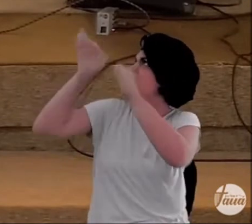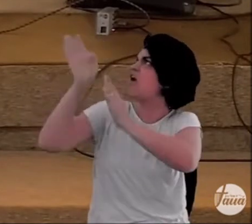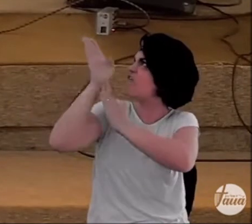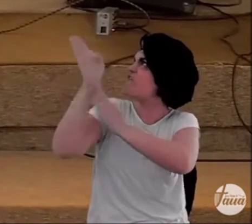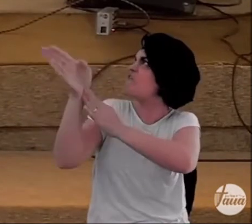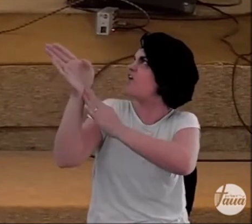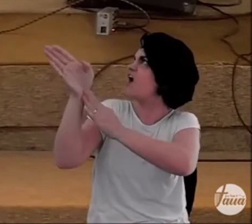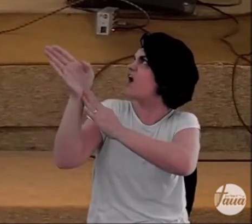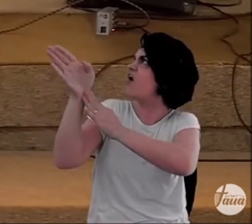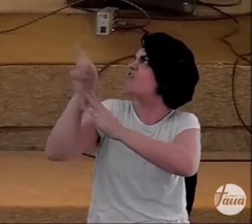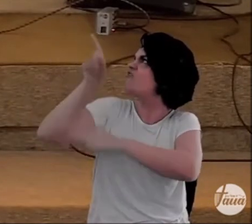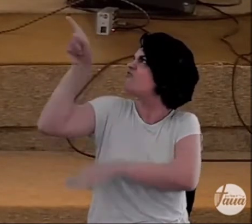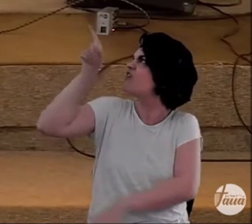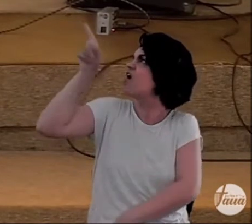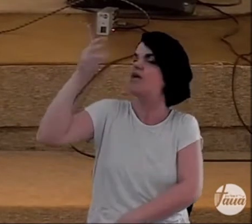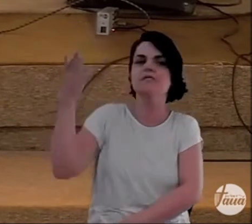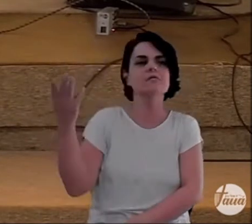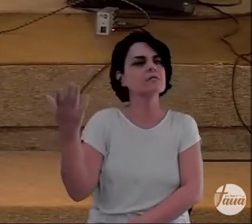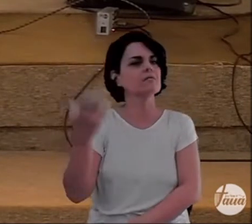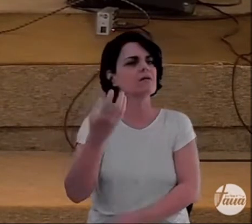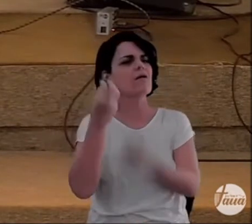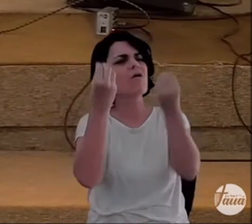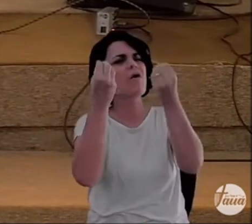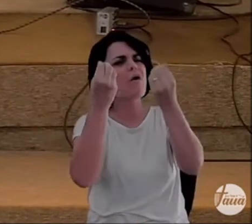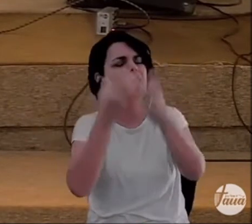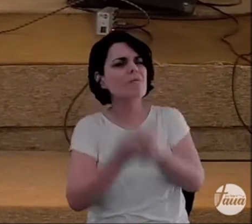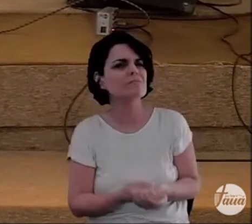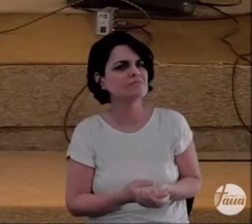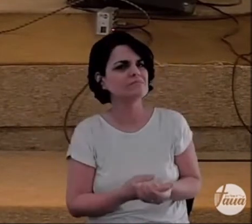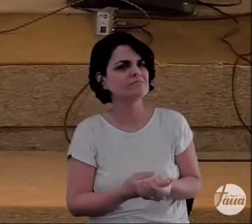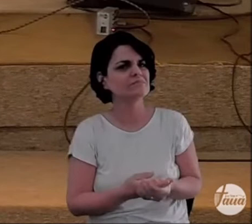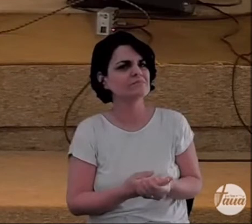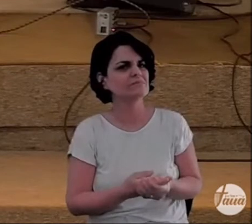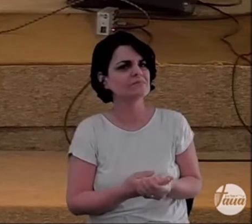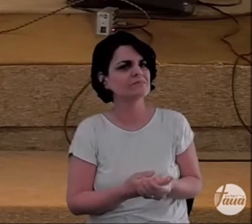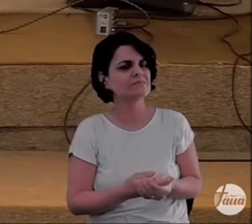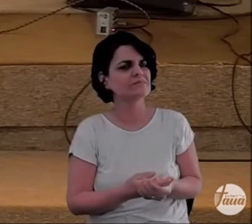pregando, vai prestar contas a Deus no juízo.